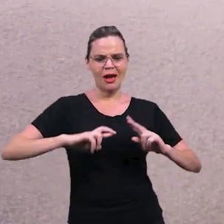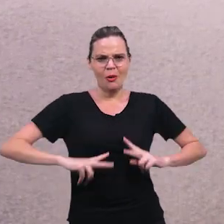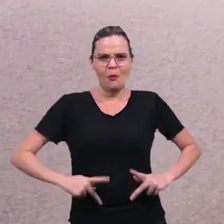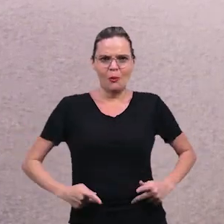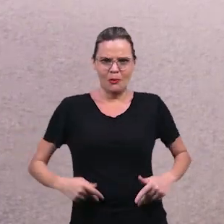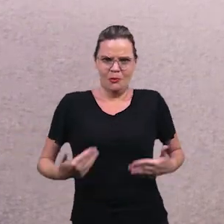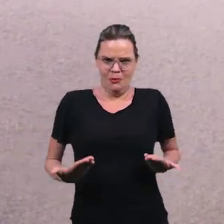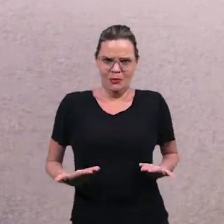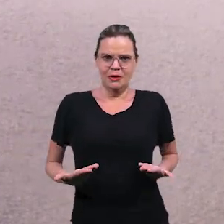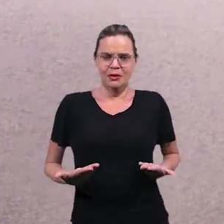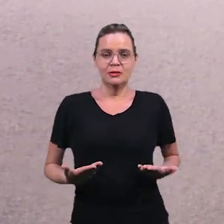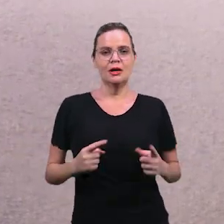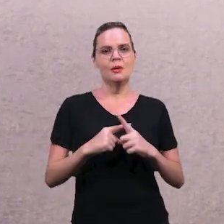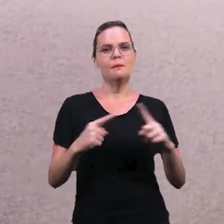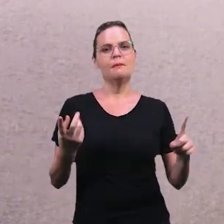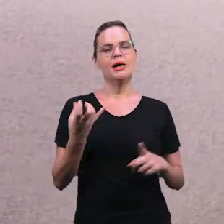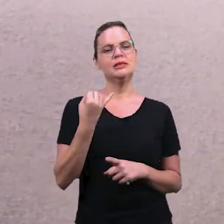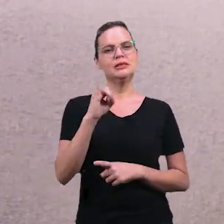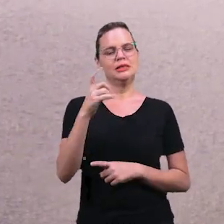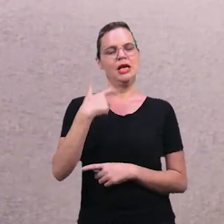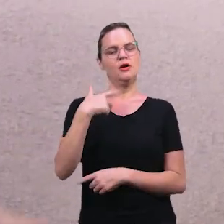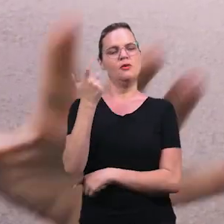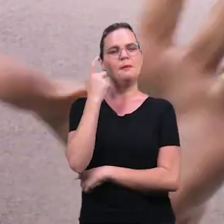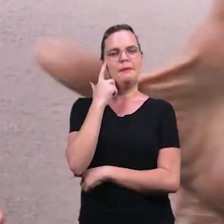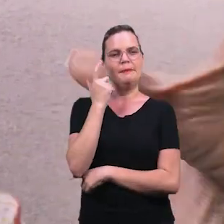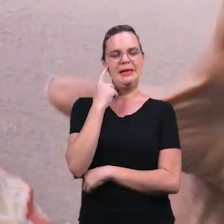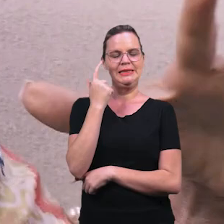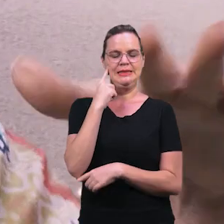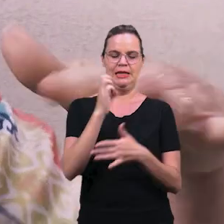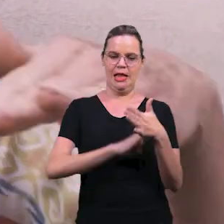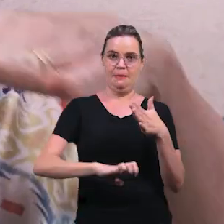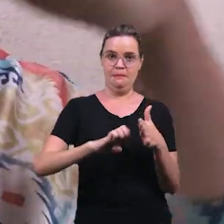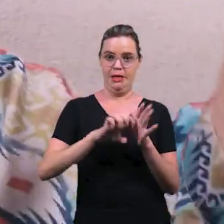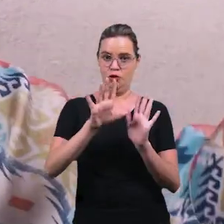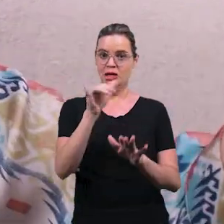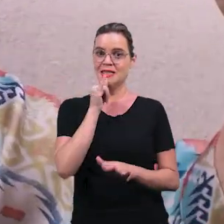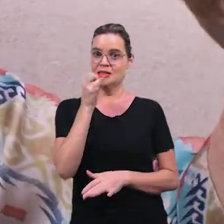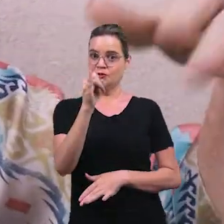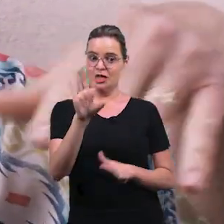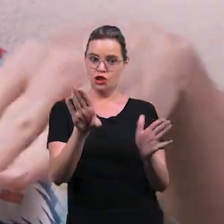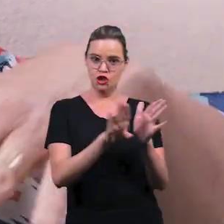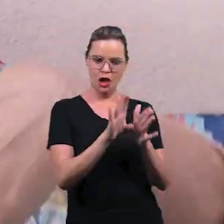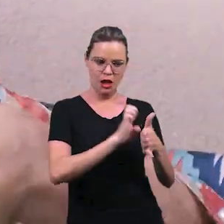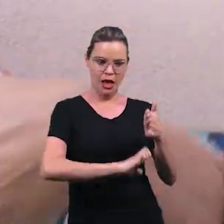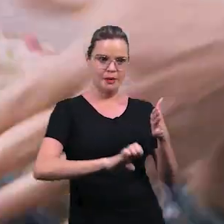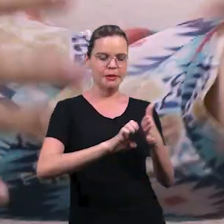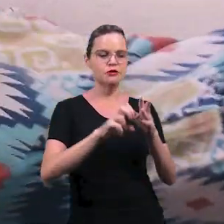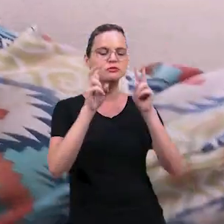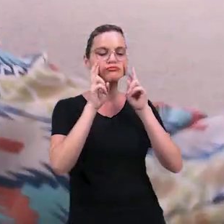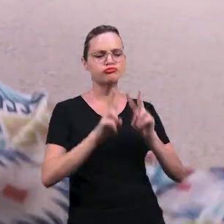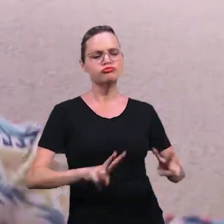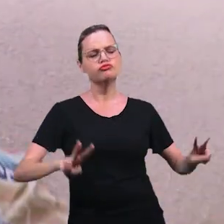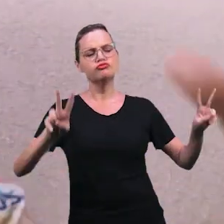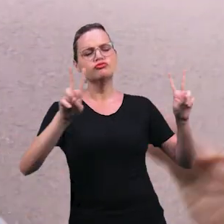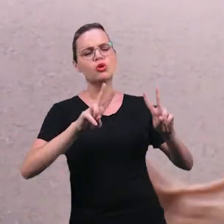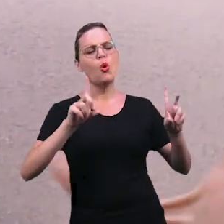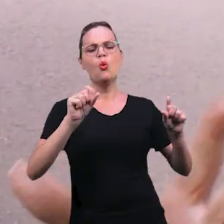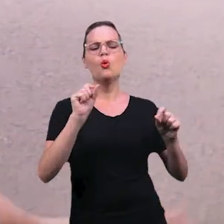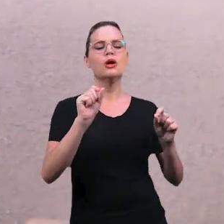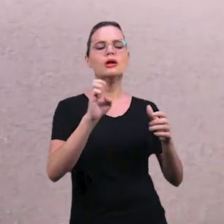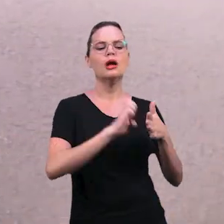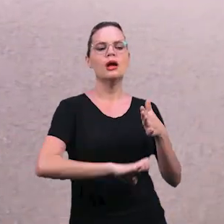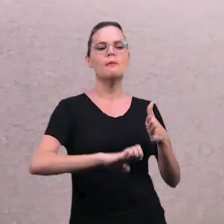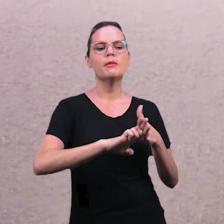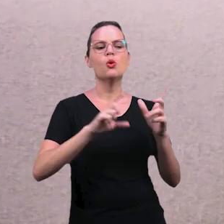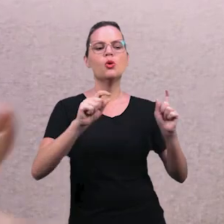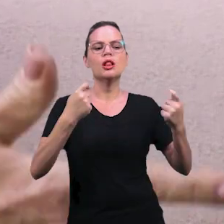seres humanos. Mas vamos pensar numa empresa. Quando você chega numa empresa, você tem uma visão geral, né?